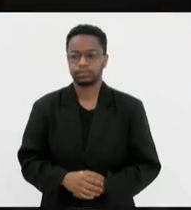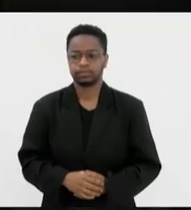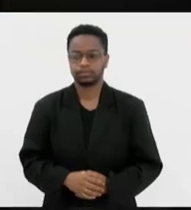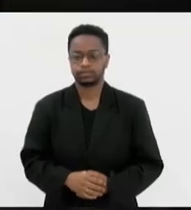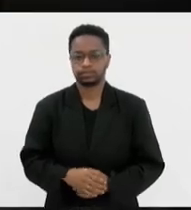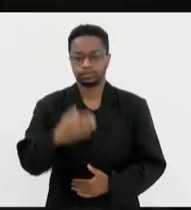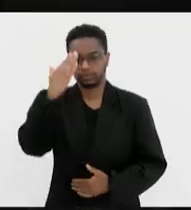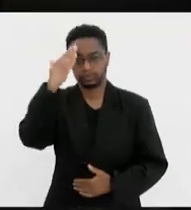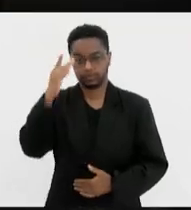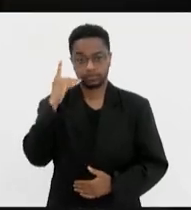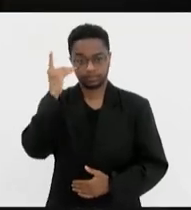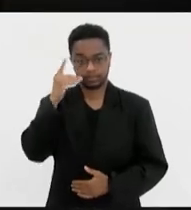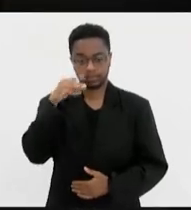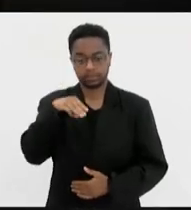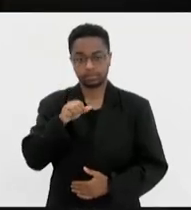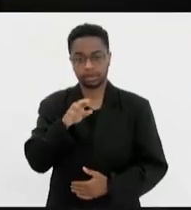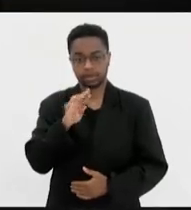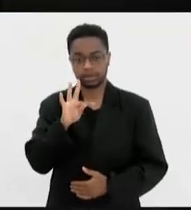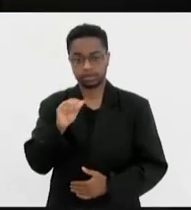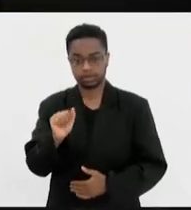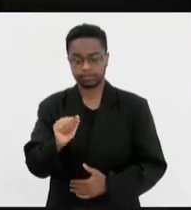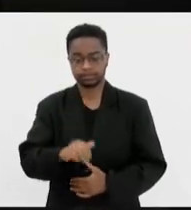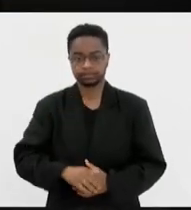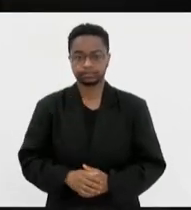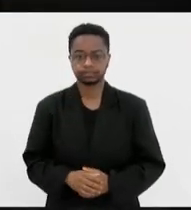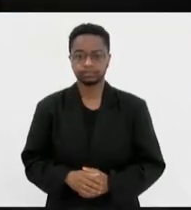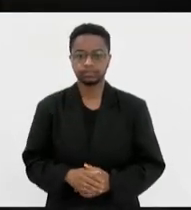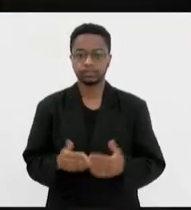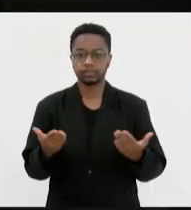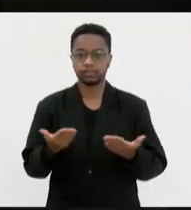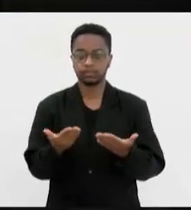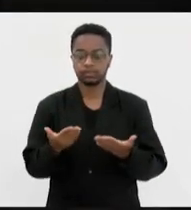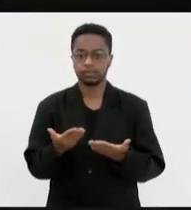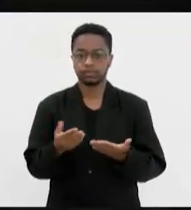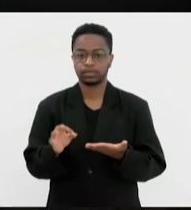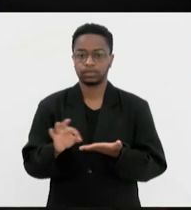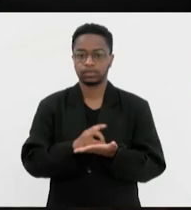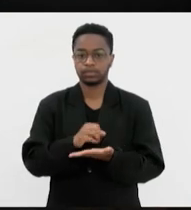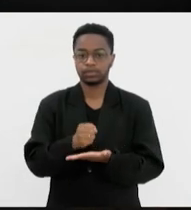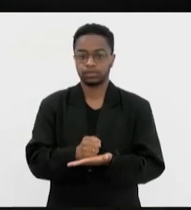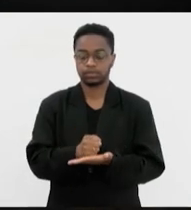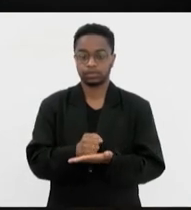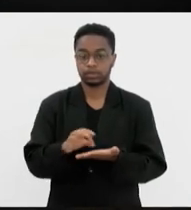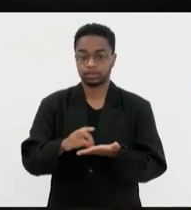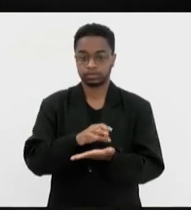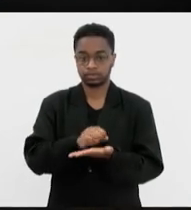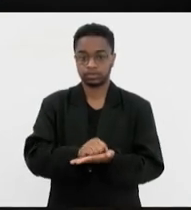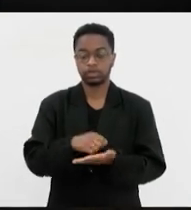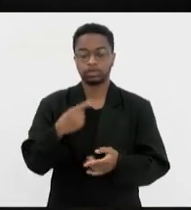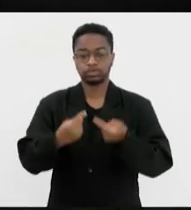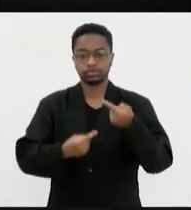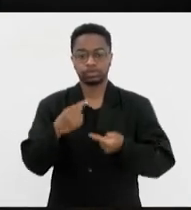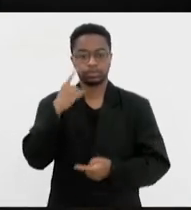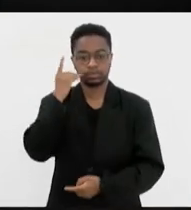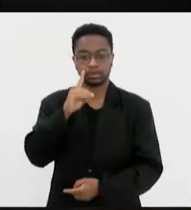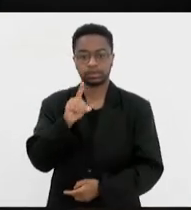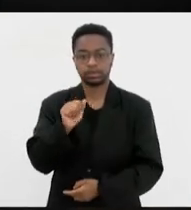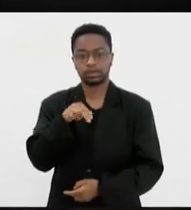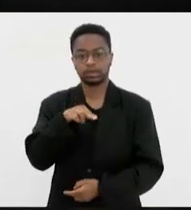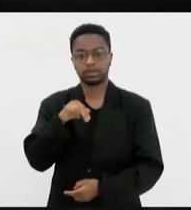Muito obrigado, deputada Marta Rocha. Próxima oradora inscrita para discutir, deputada Dani Monteiro.